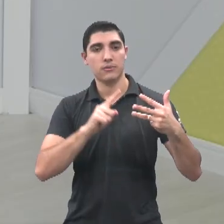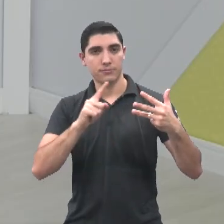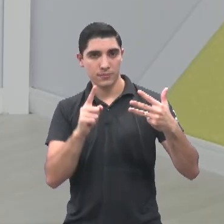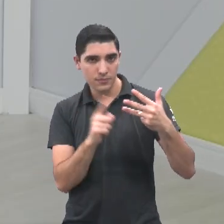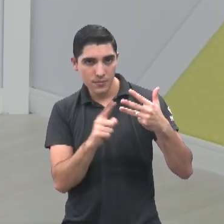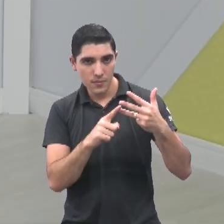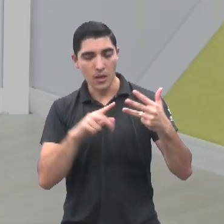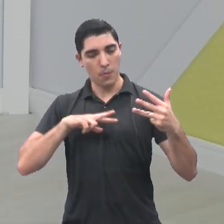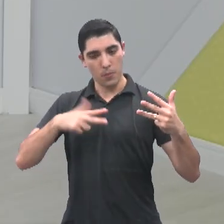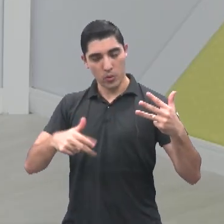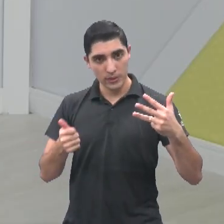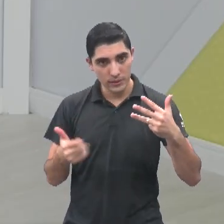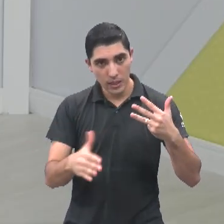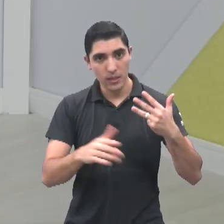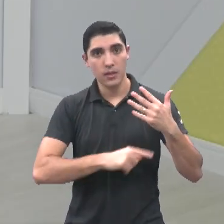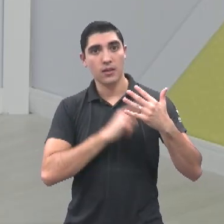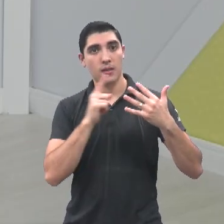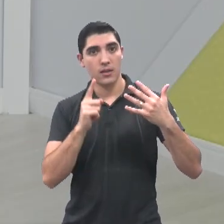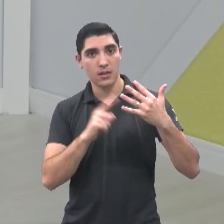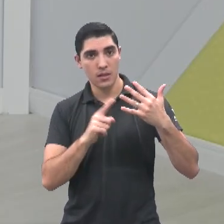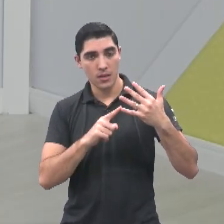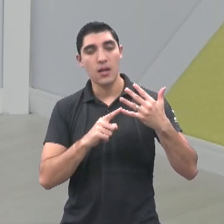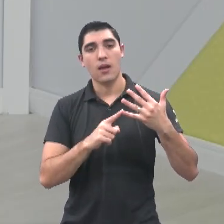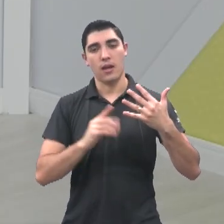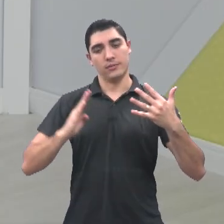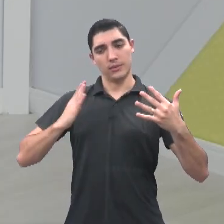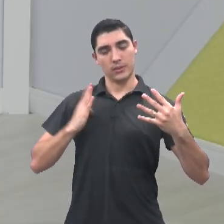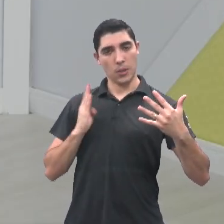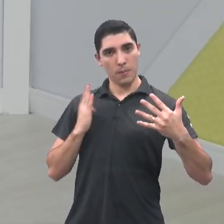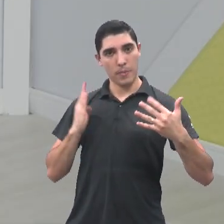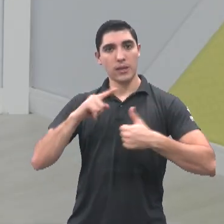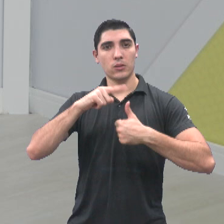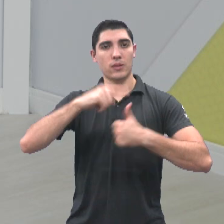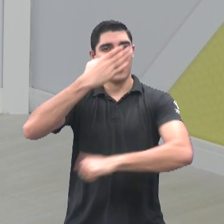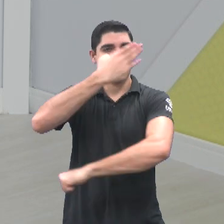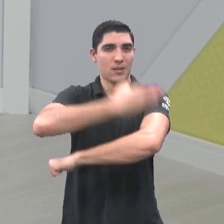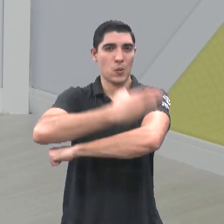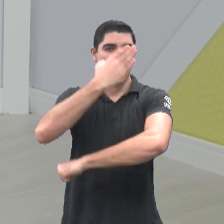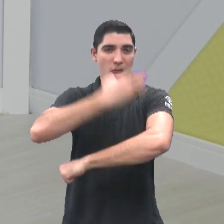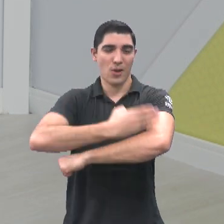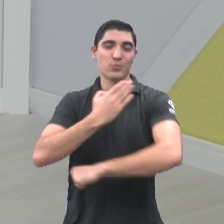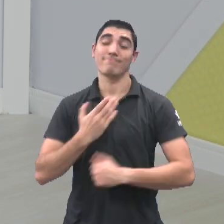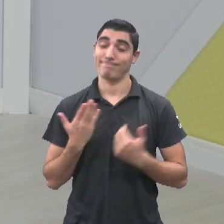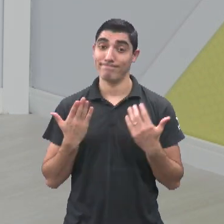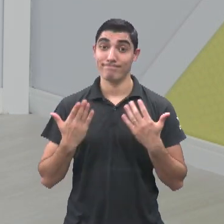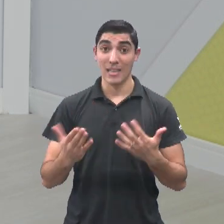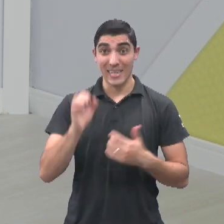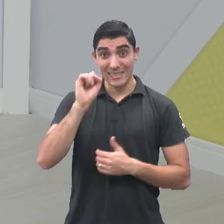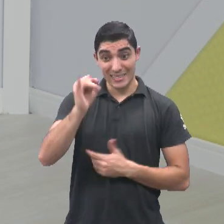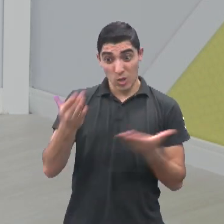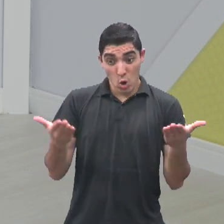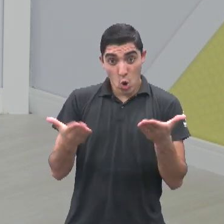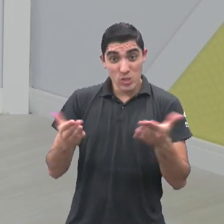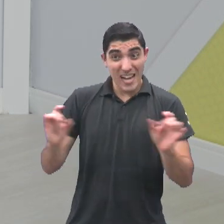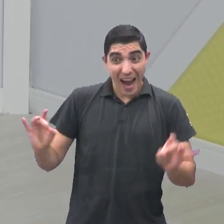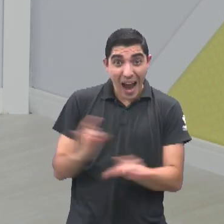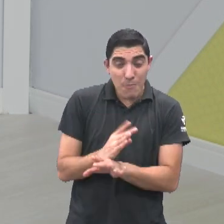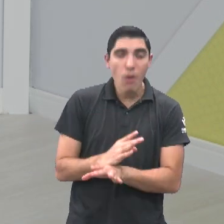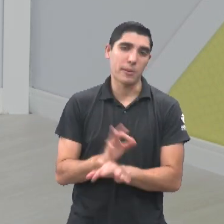degola, a Portuguesa Santista, na zona da degola, São Bento e Rio Claro seriam os 2 rebaixados se o campeonato terminasse hoje.